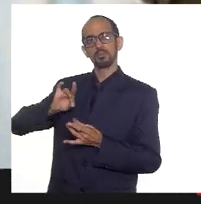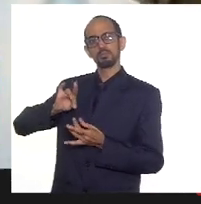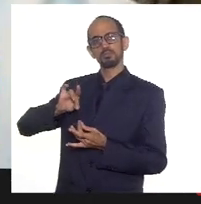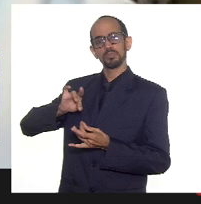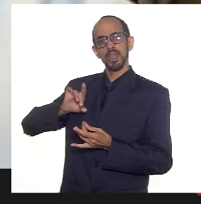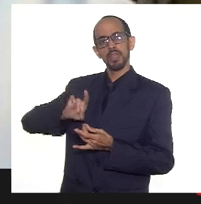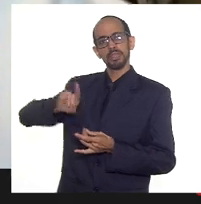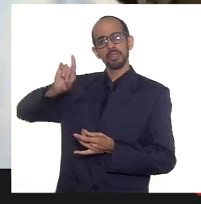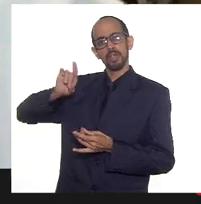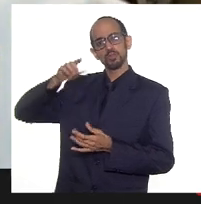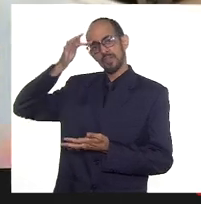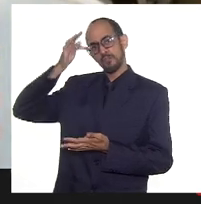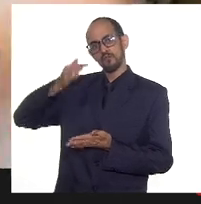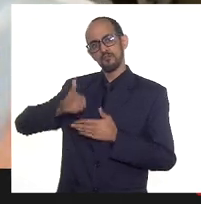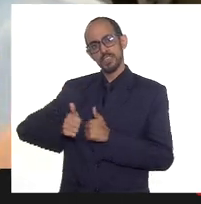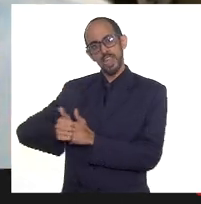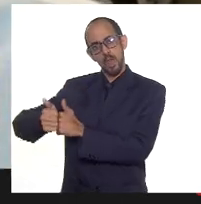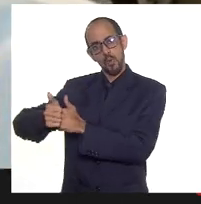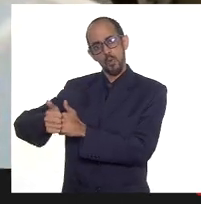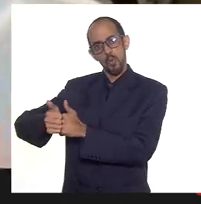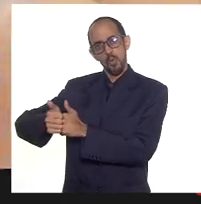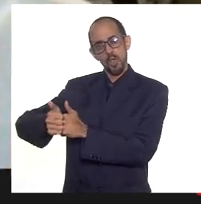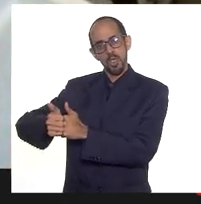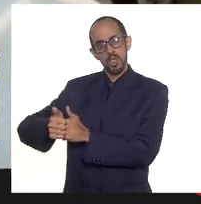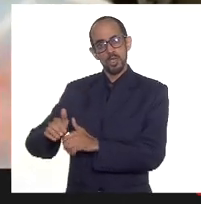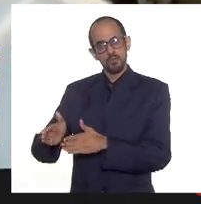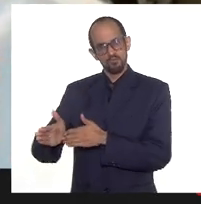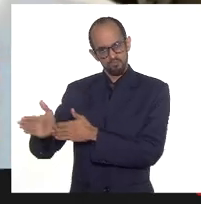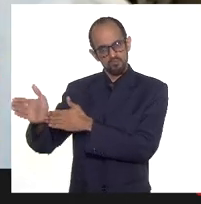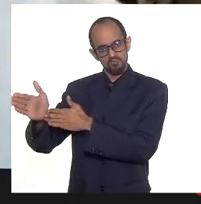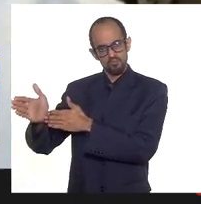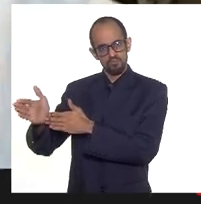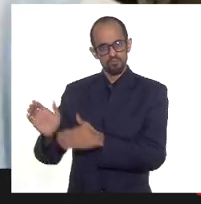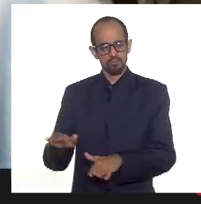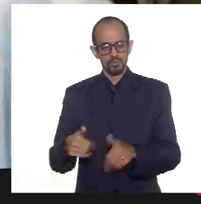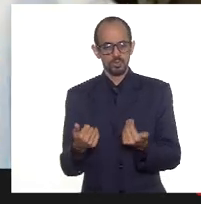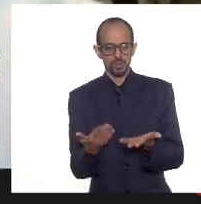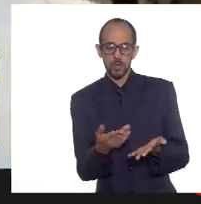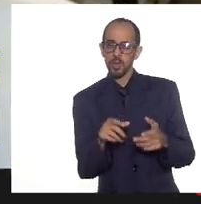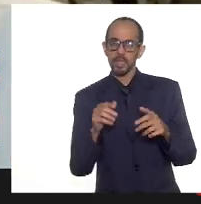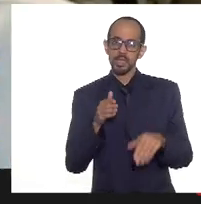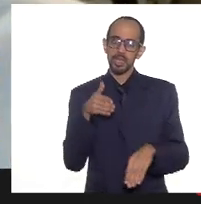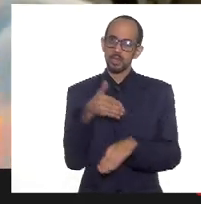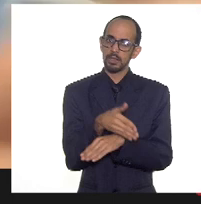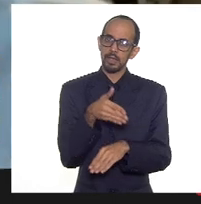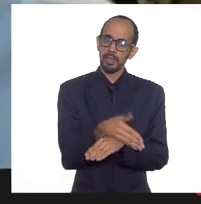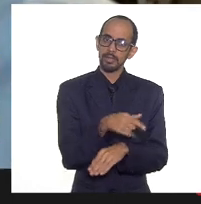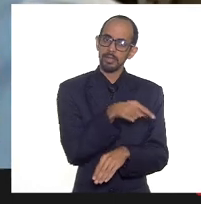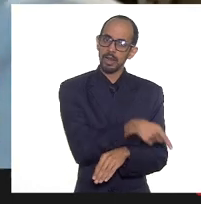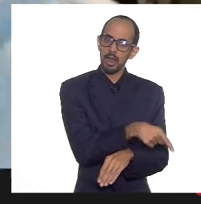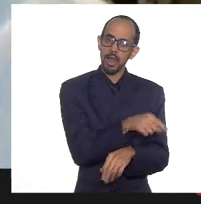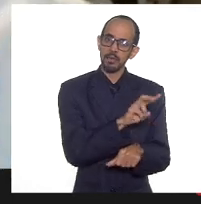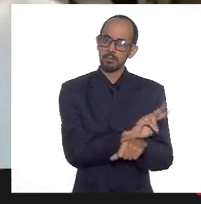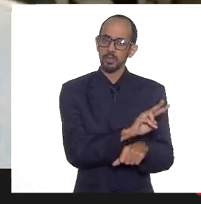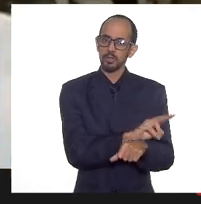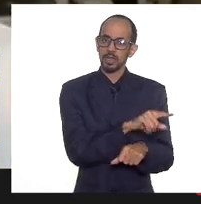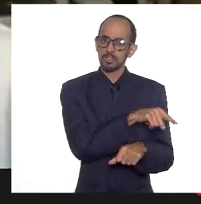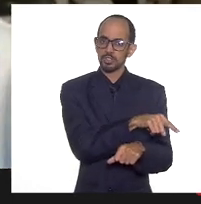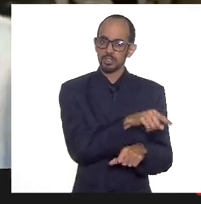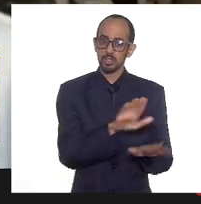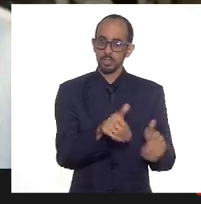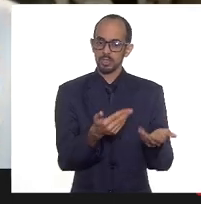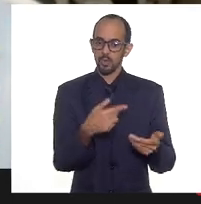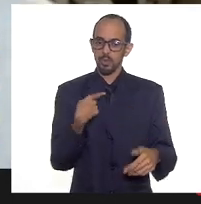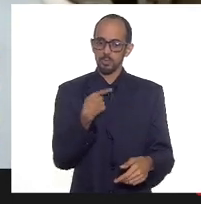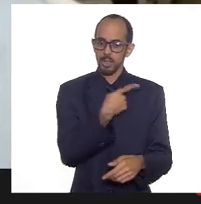daí. E ele expulsa aquele terreiro, ele mata dois coelhos numa só cajadada. Sob o ponto de vista do pastor que